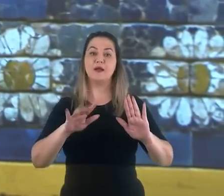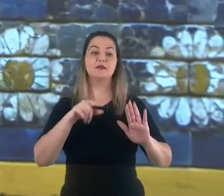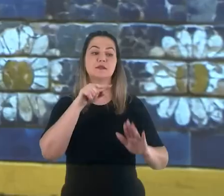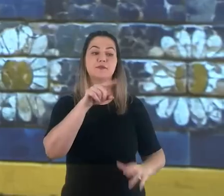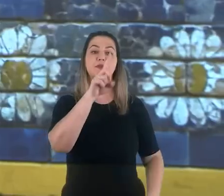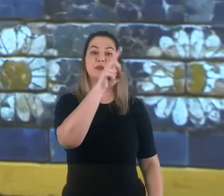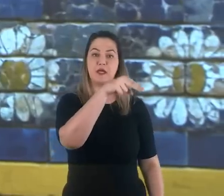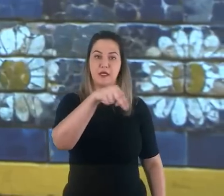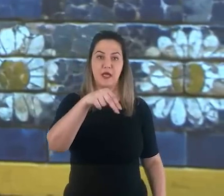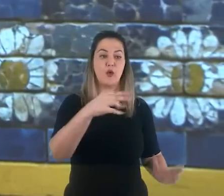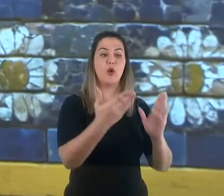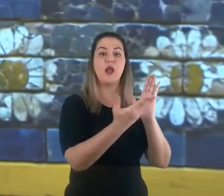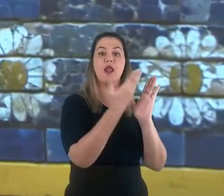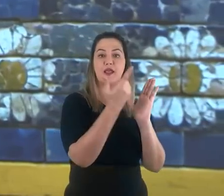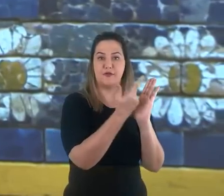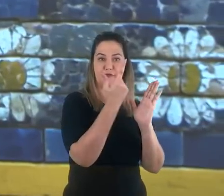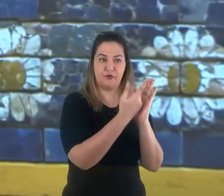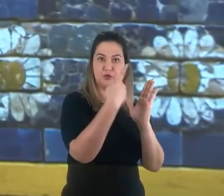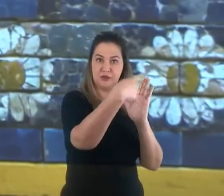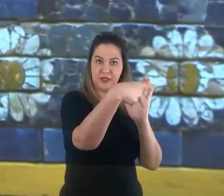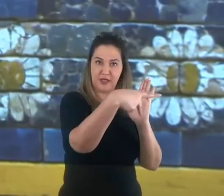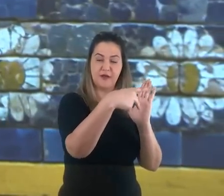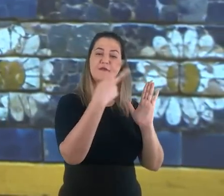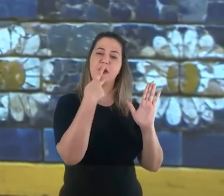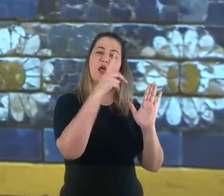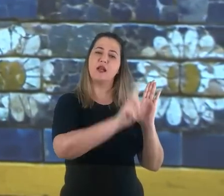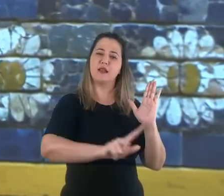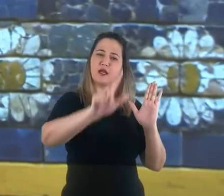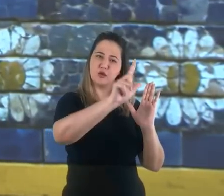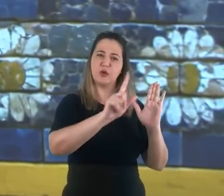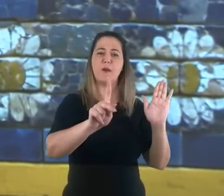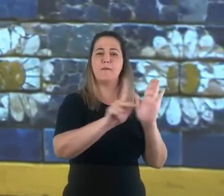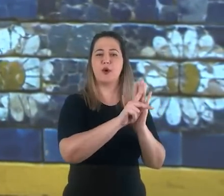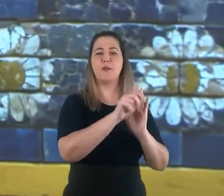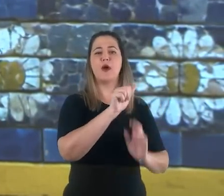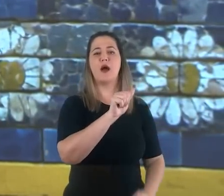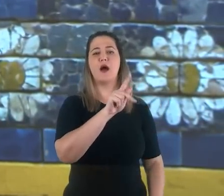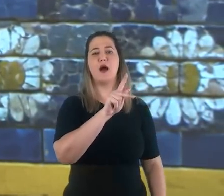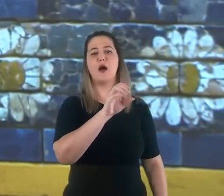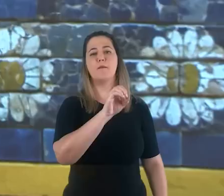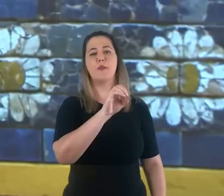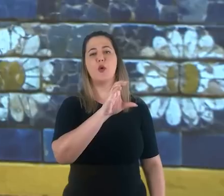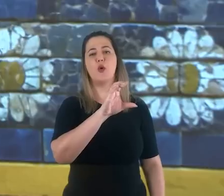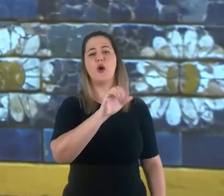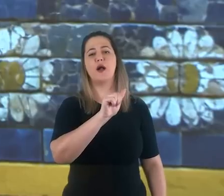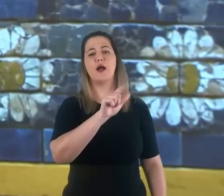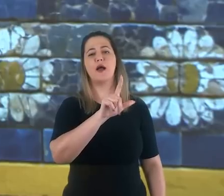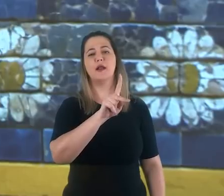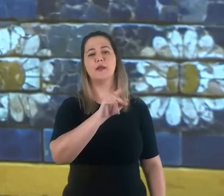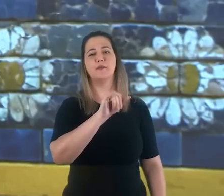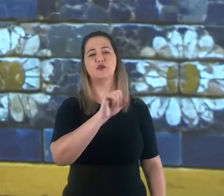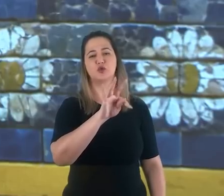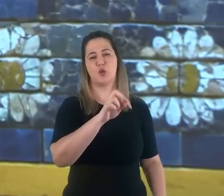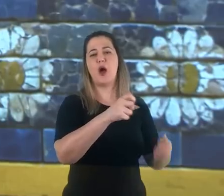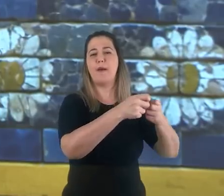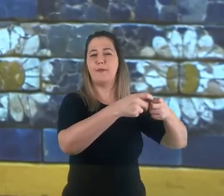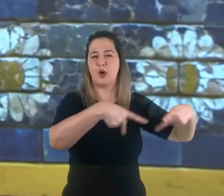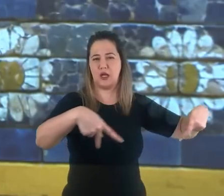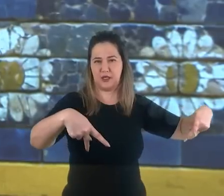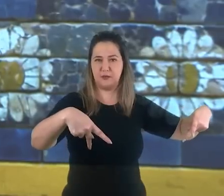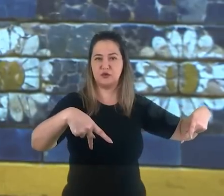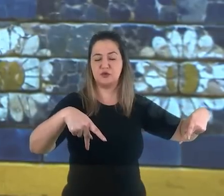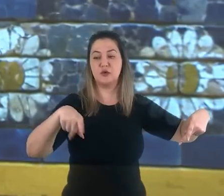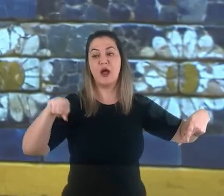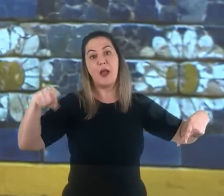Daniel pertence, ou seja, a literatura apocalíptica, eu não me surpreendo que haja uma série de paralelos entre esses textos acadianos, como esse que